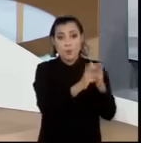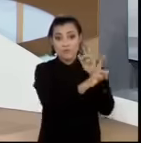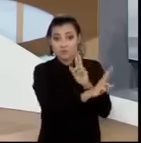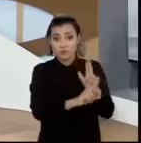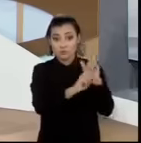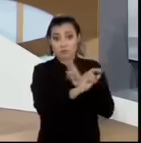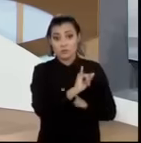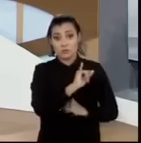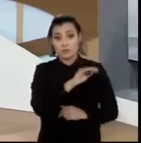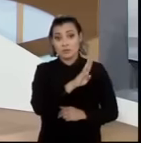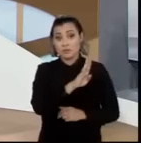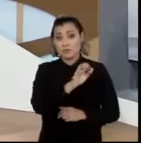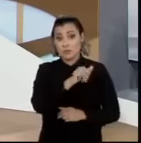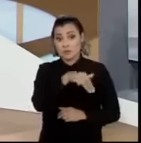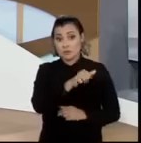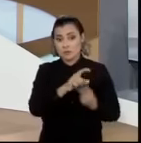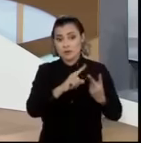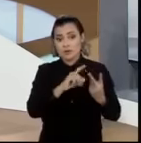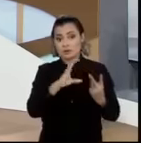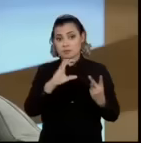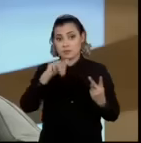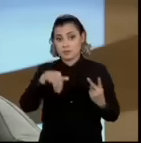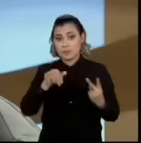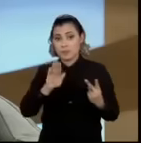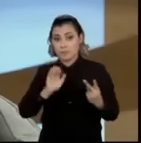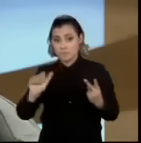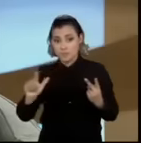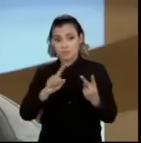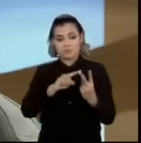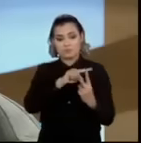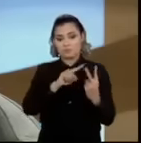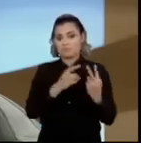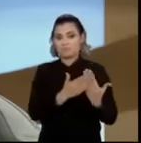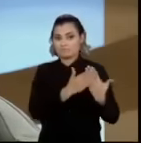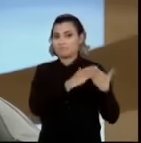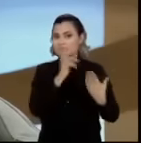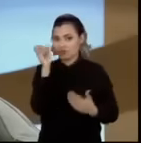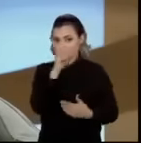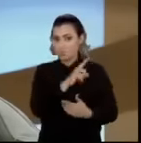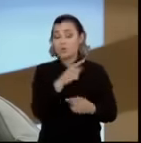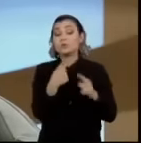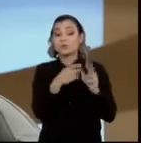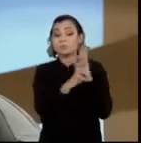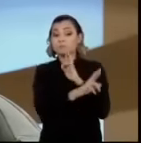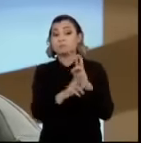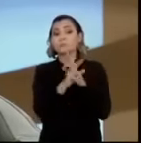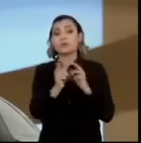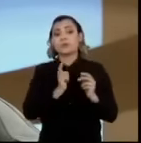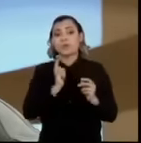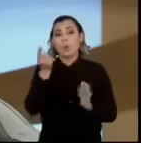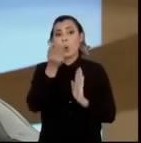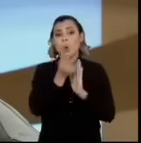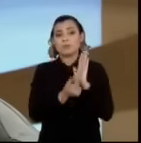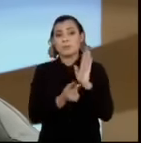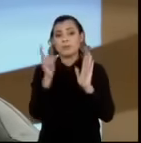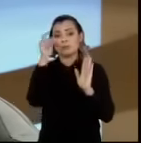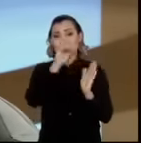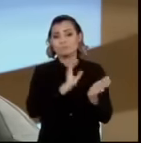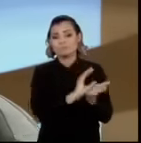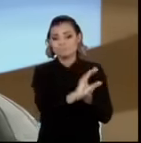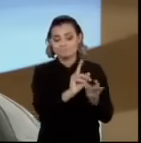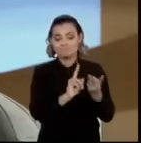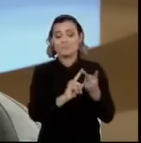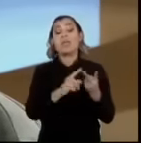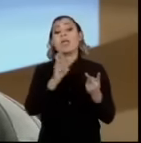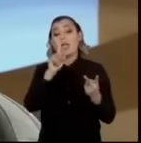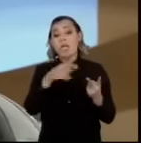do IBAMA e do ICMBio em campo, pelas autoridades estaduais, por diversas razões, porque também tem dificuldades orçamentárias, porque também são